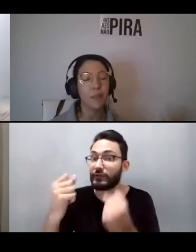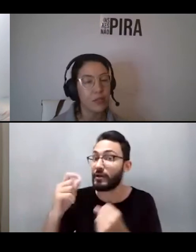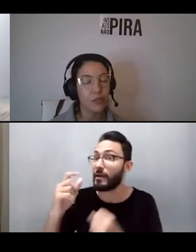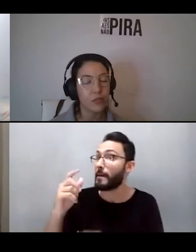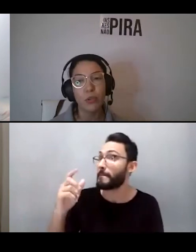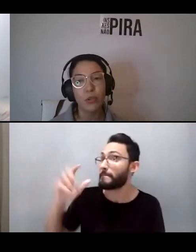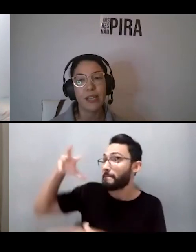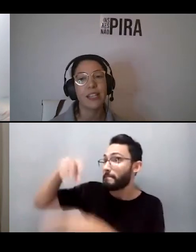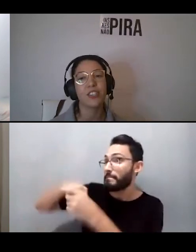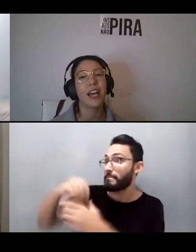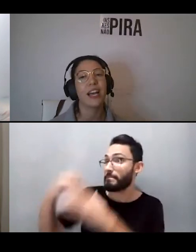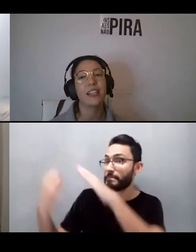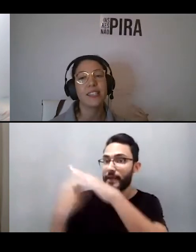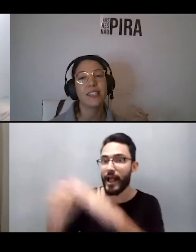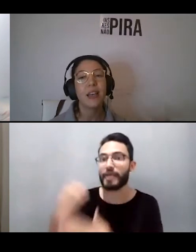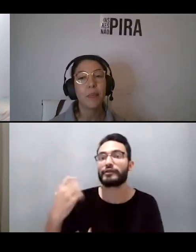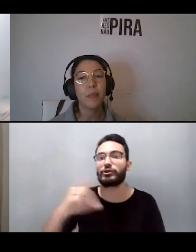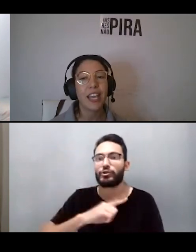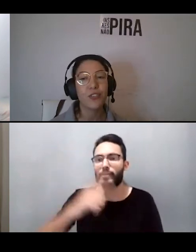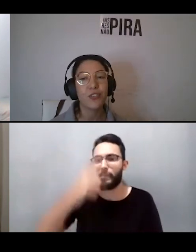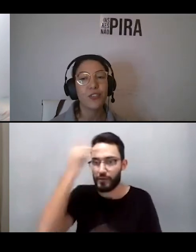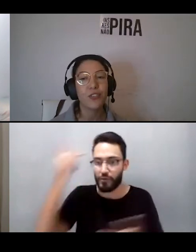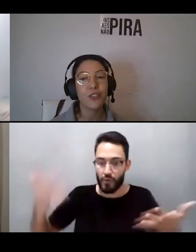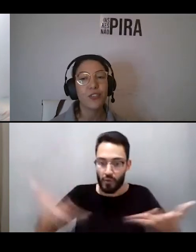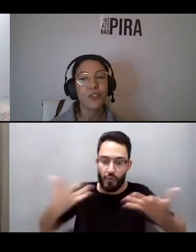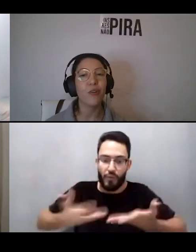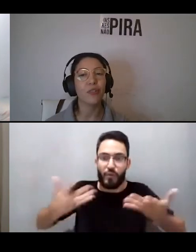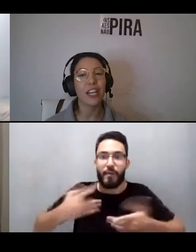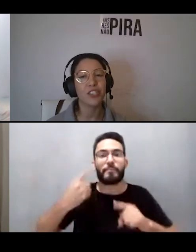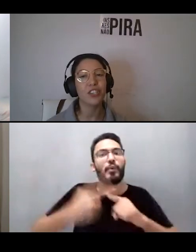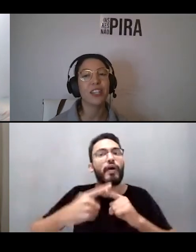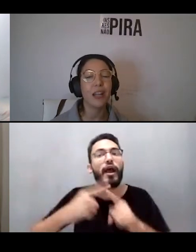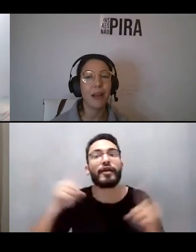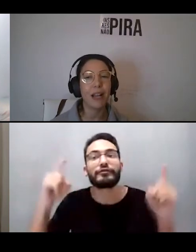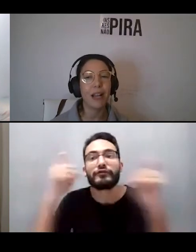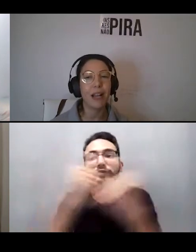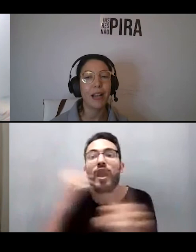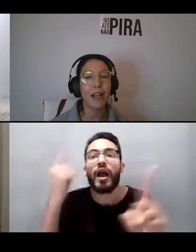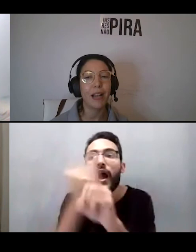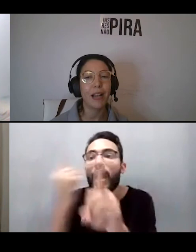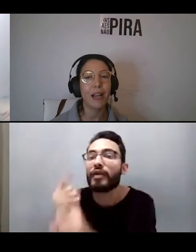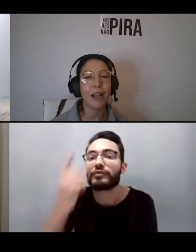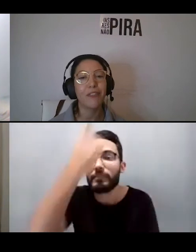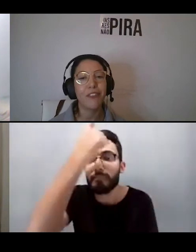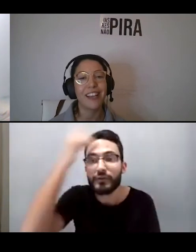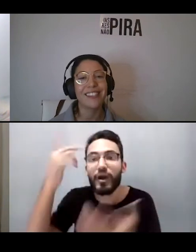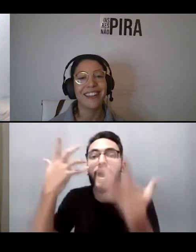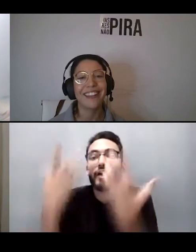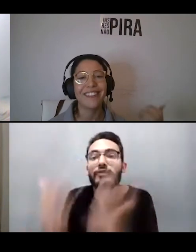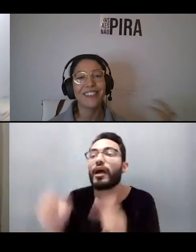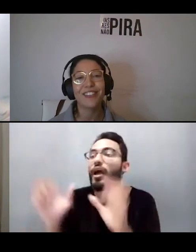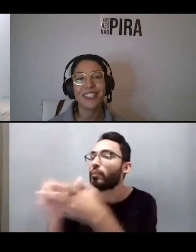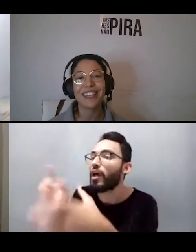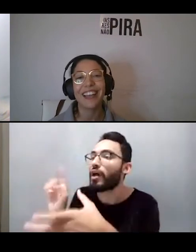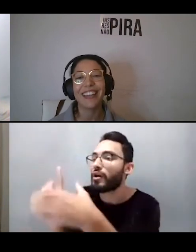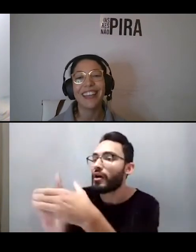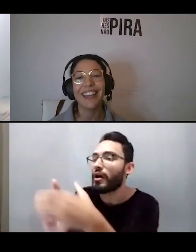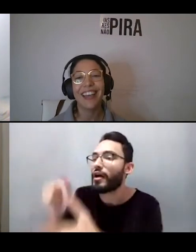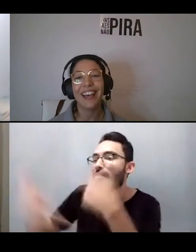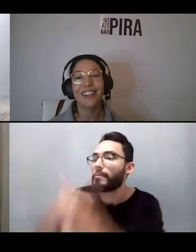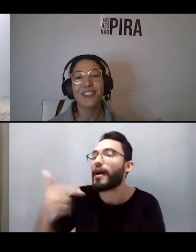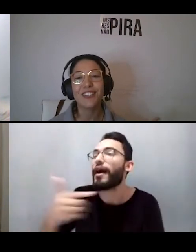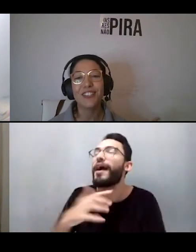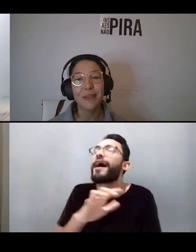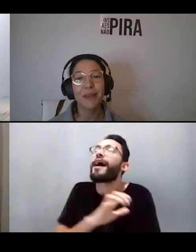tem pessoas muito mais engajadas, porque é difícil encontrar gente que trabalha em comunidade e não ame o que faça, né? Então, a gente está